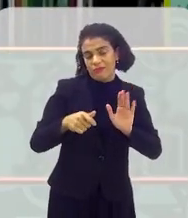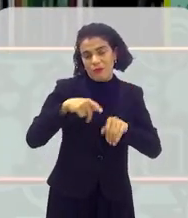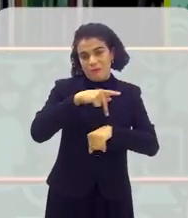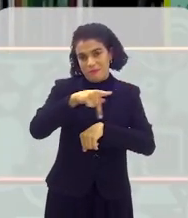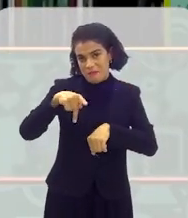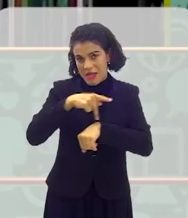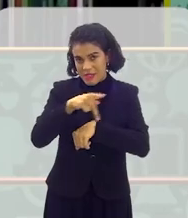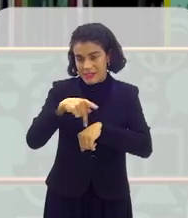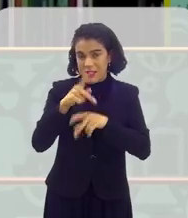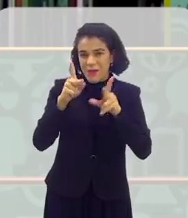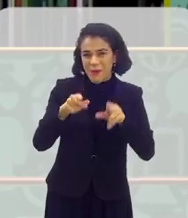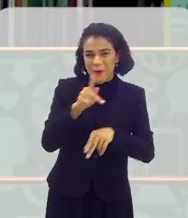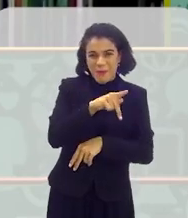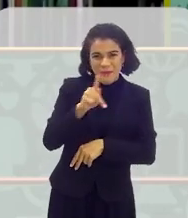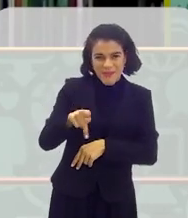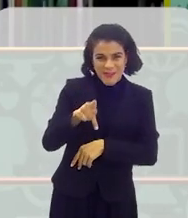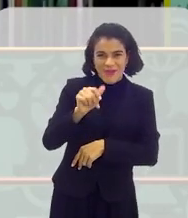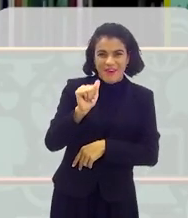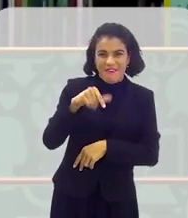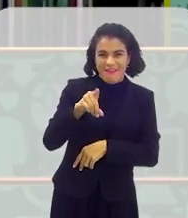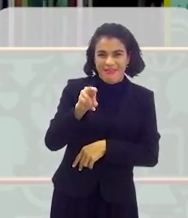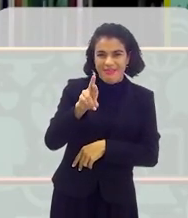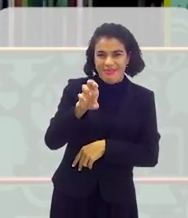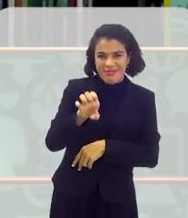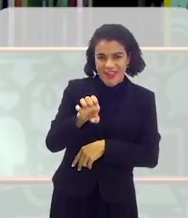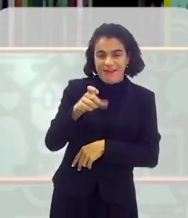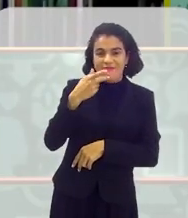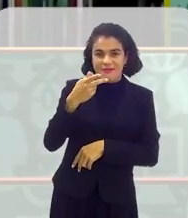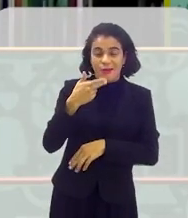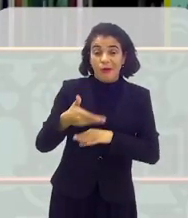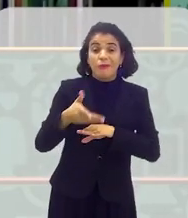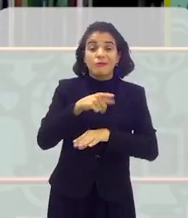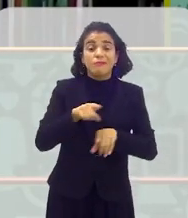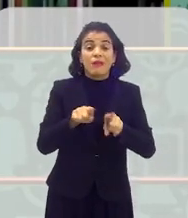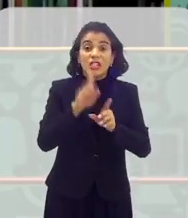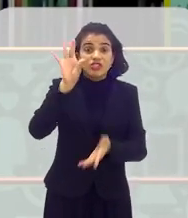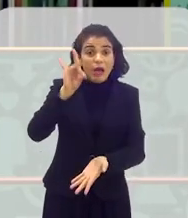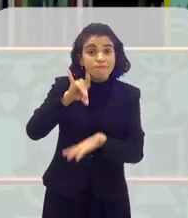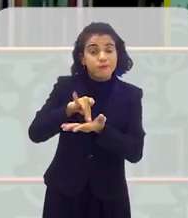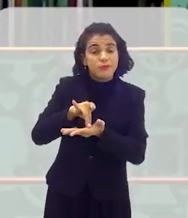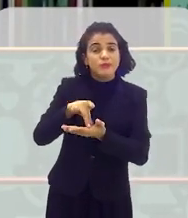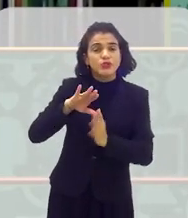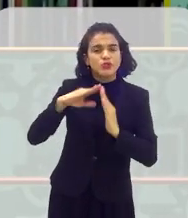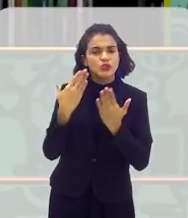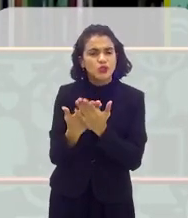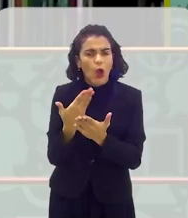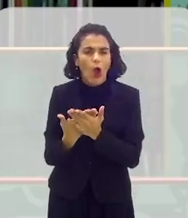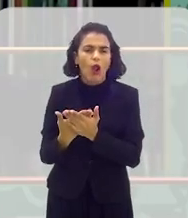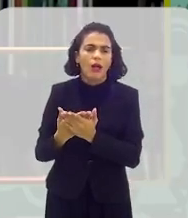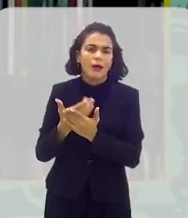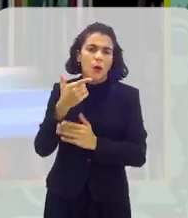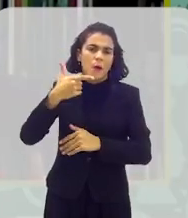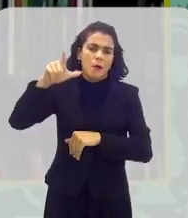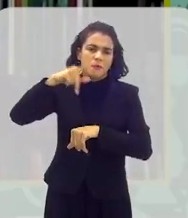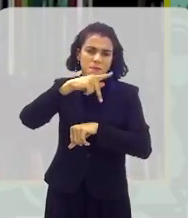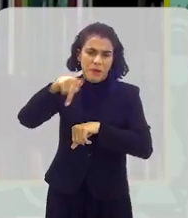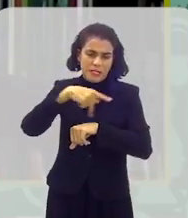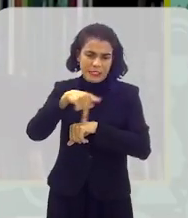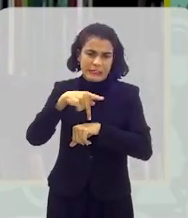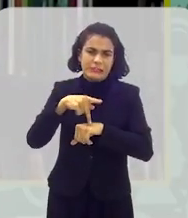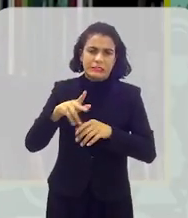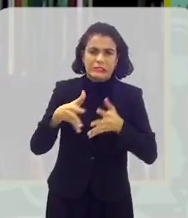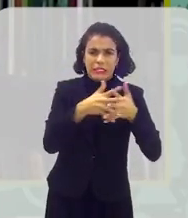nosso país como professor André colocou ela já é uma realidade muitas escolas de outros países né Estados Unidos